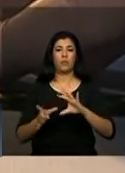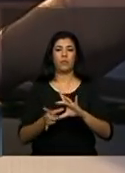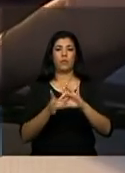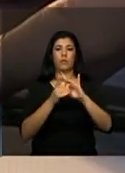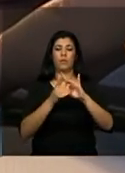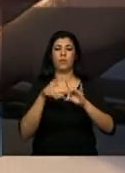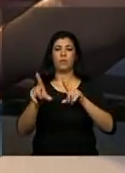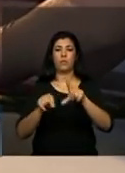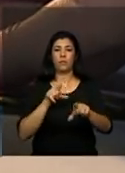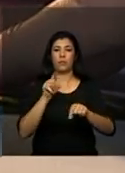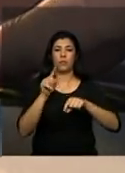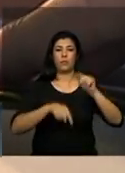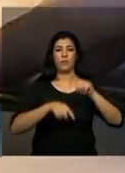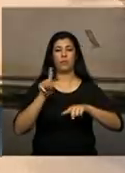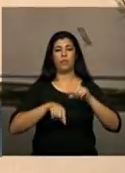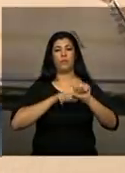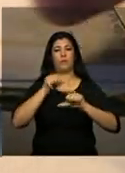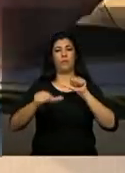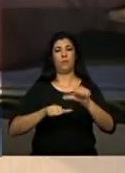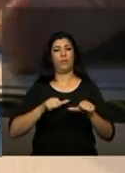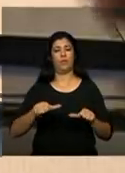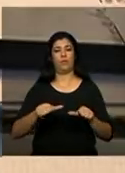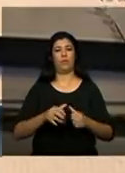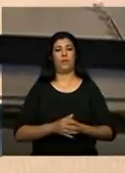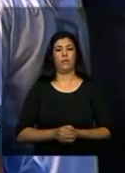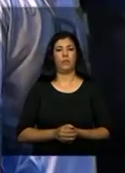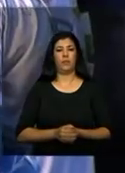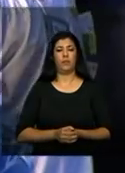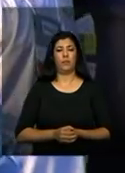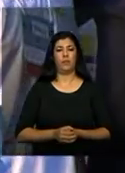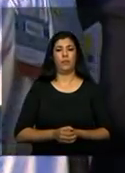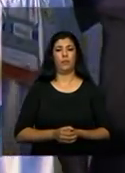de materiais recicláveis.